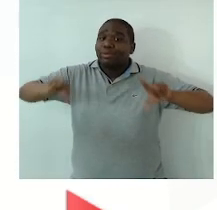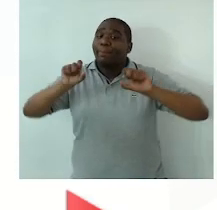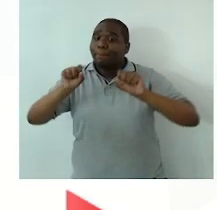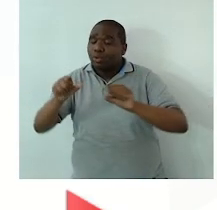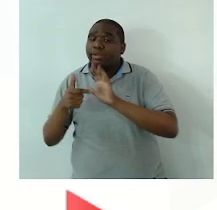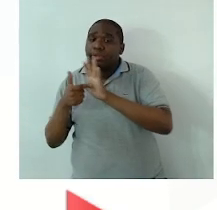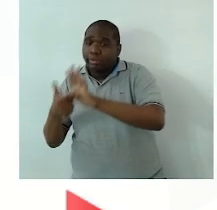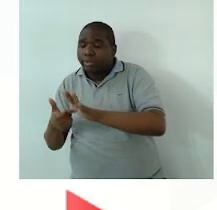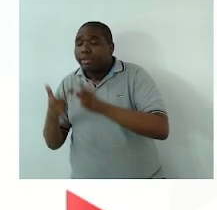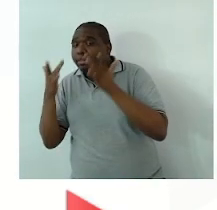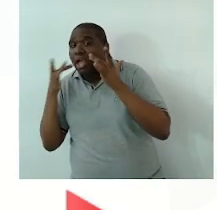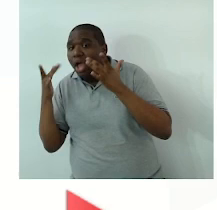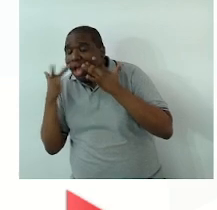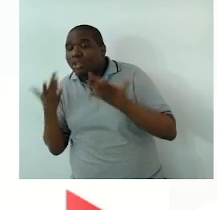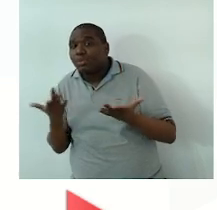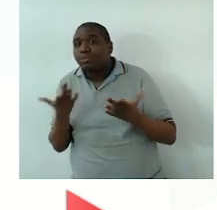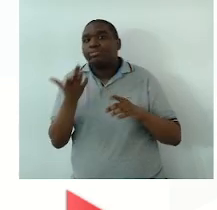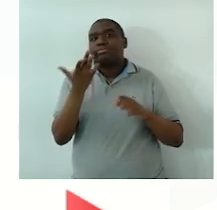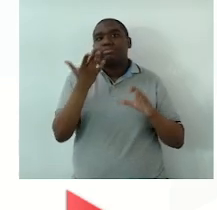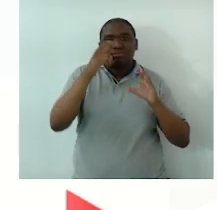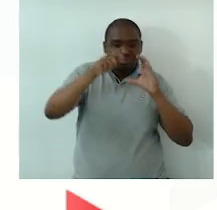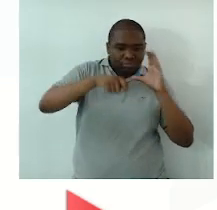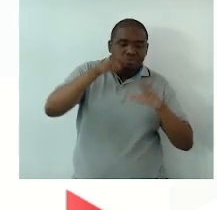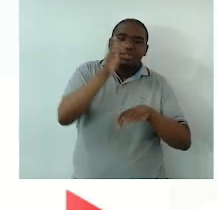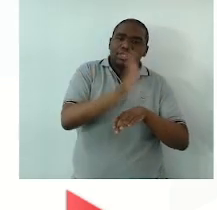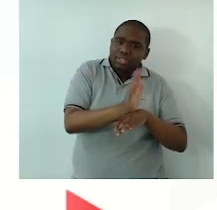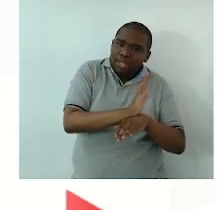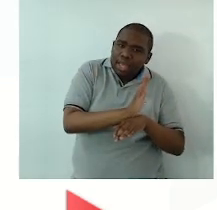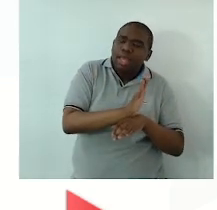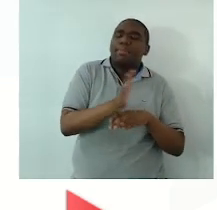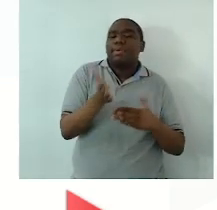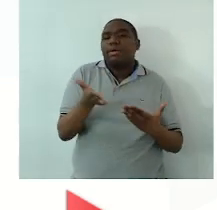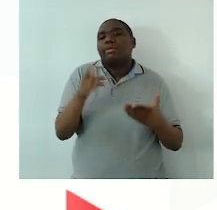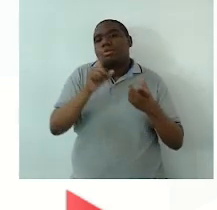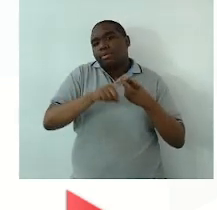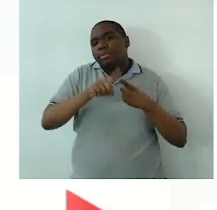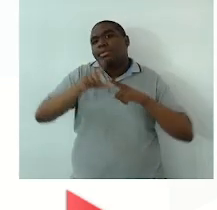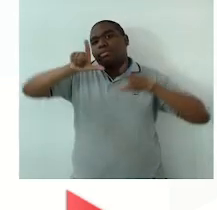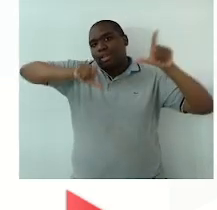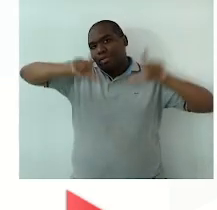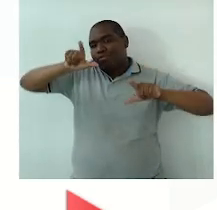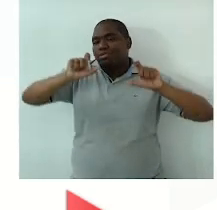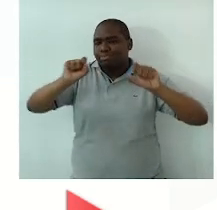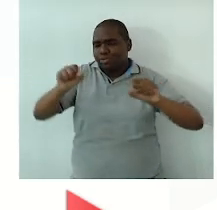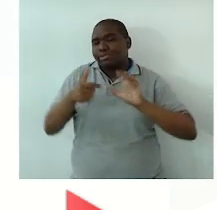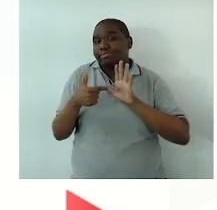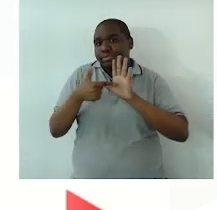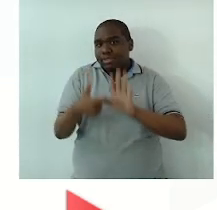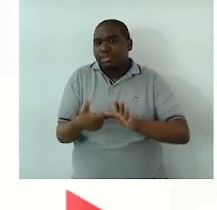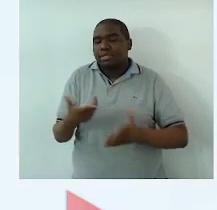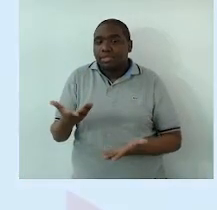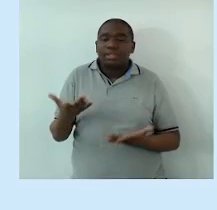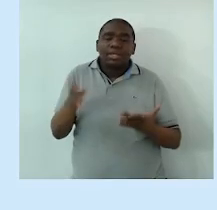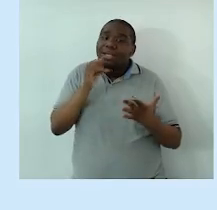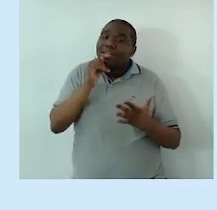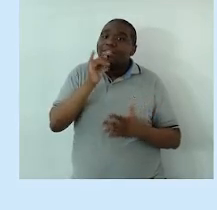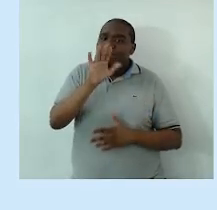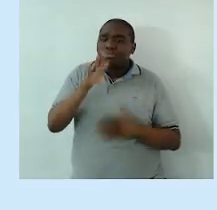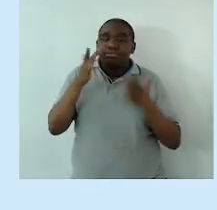no cinema e na televisão, como a gente vai ver mais à frente. Então, por exemplo, uma peça de teatro que